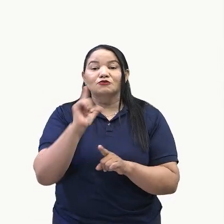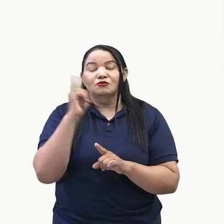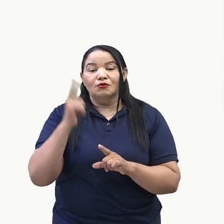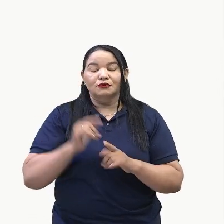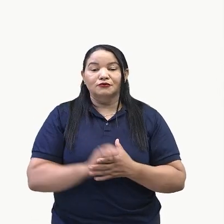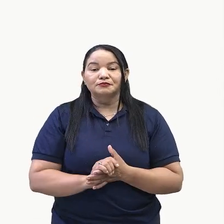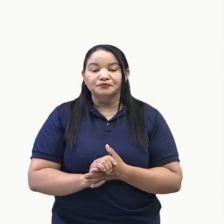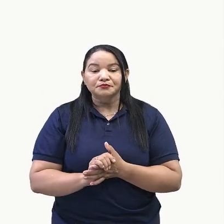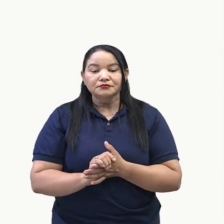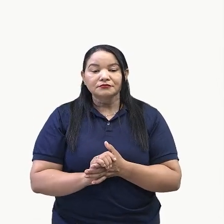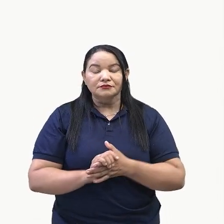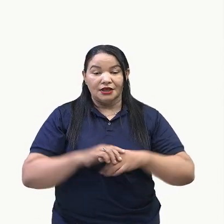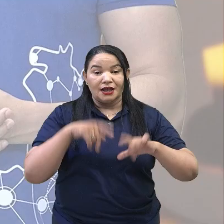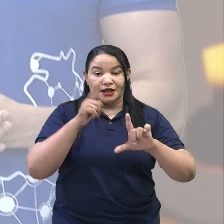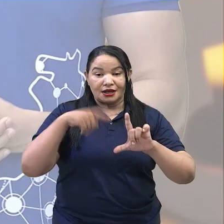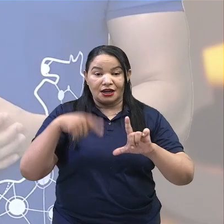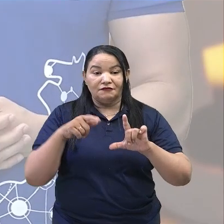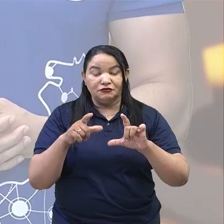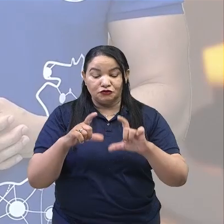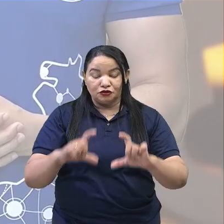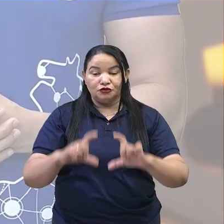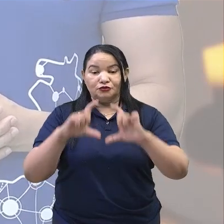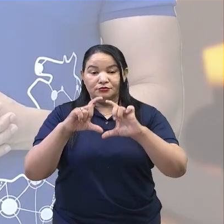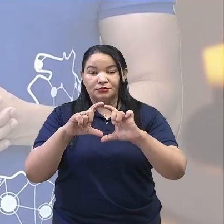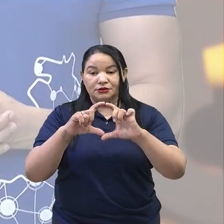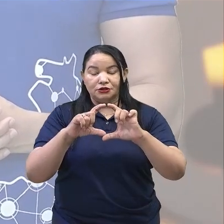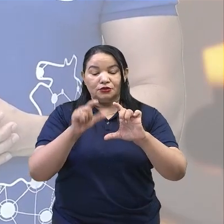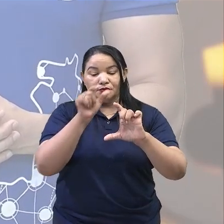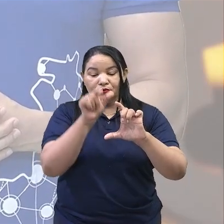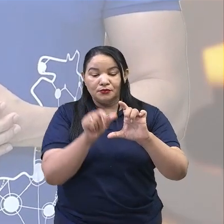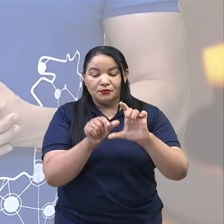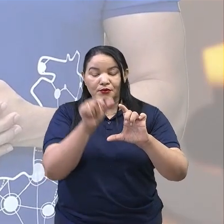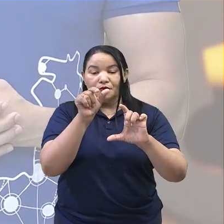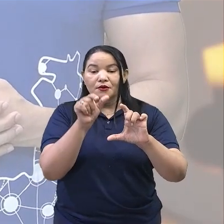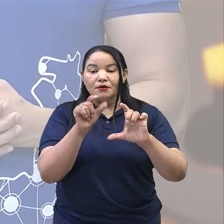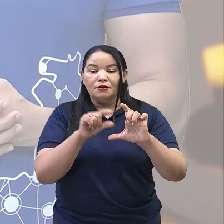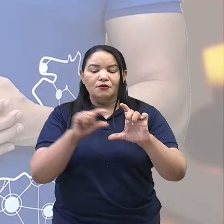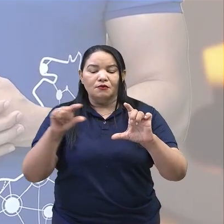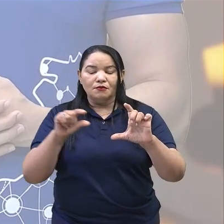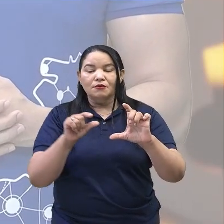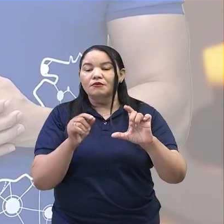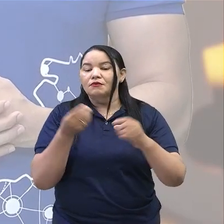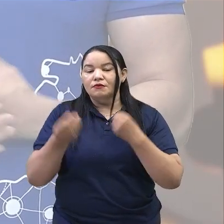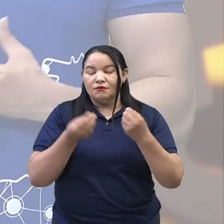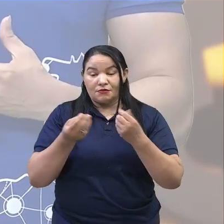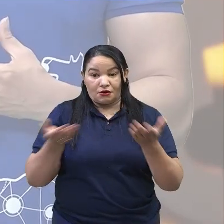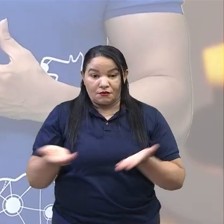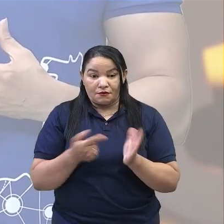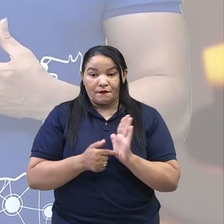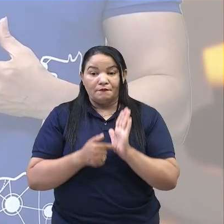ou setorizado, que eu quero caracterizar melhor aqui com vocês.